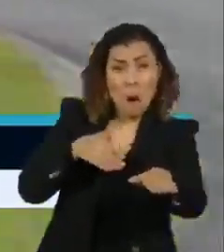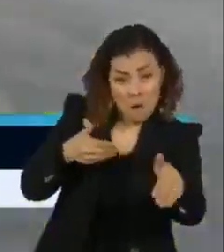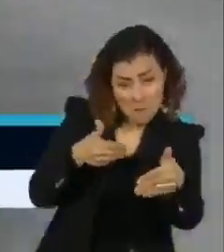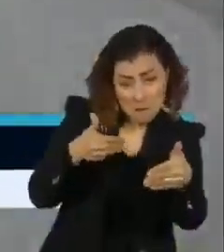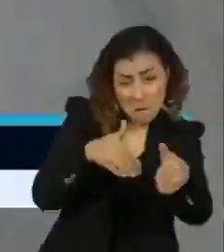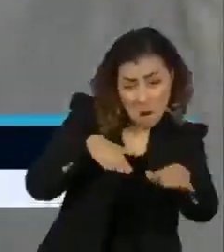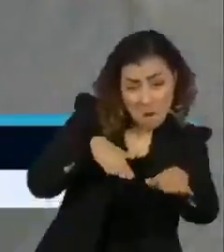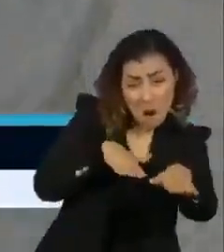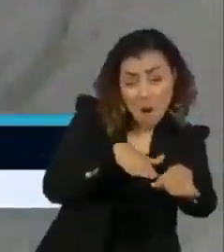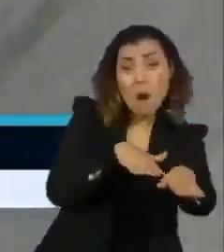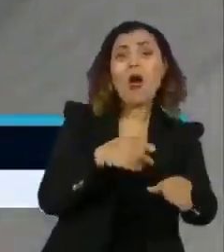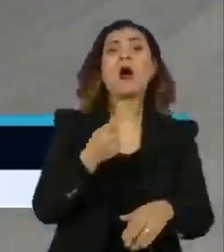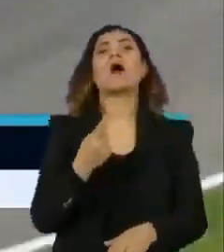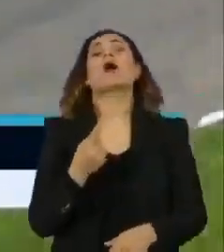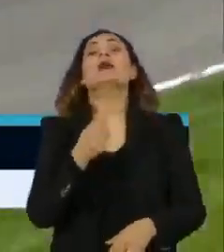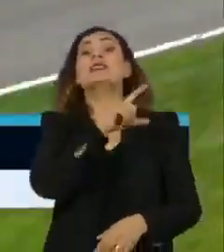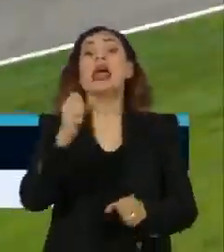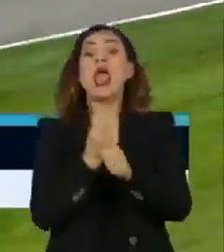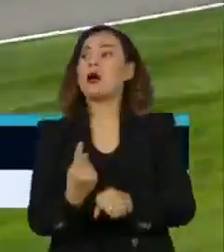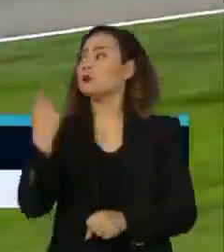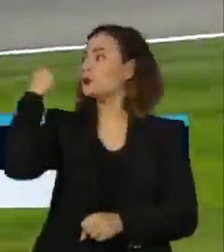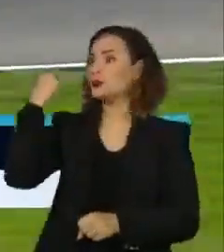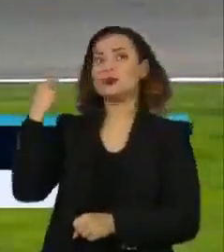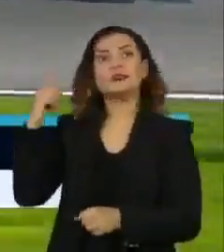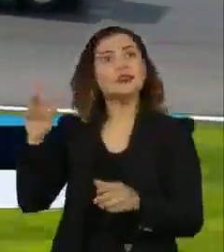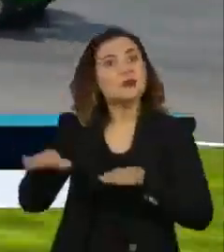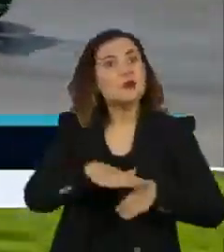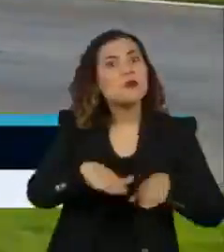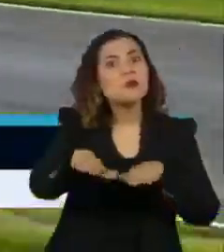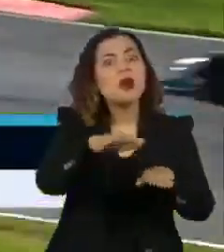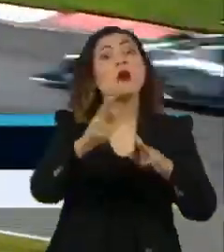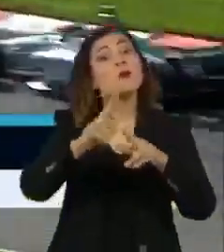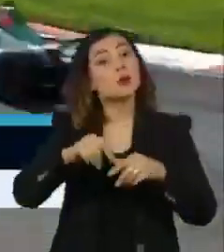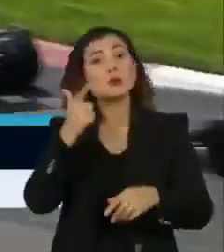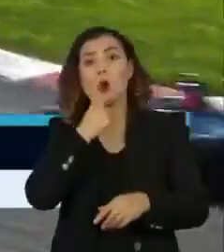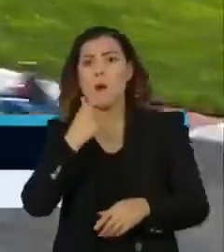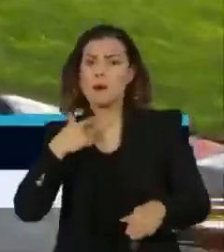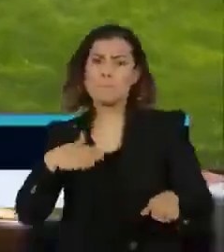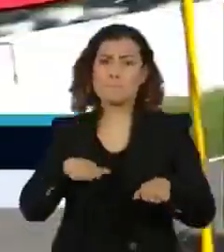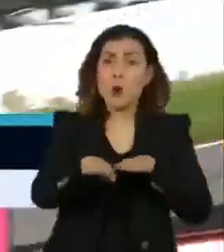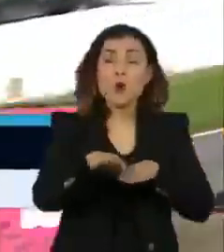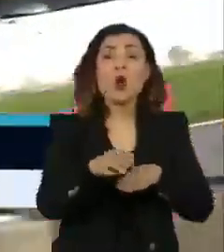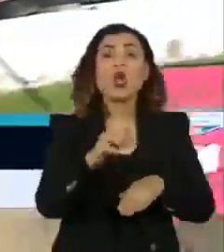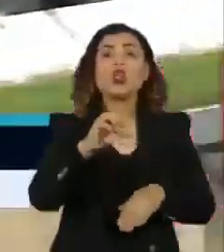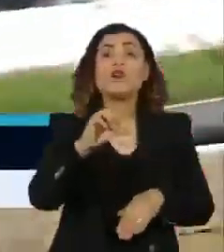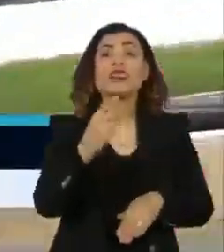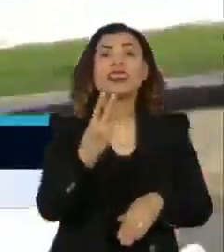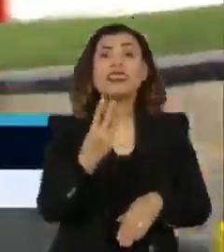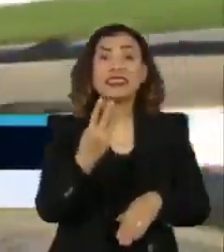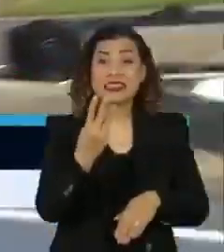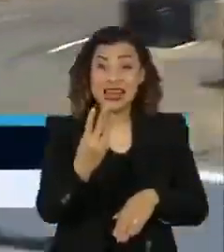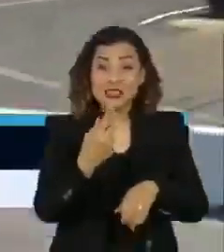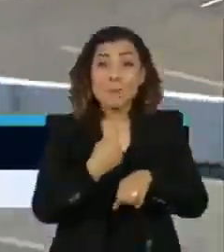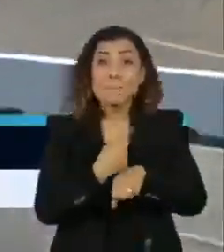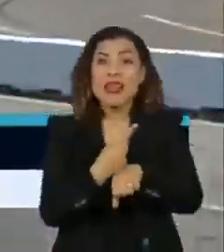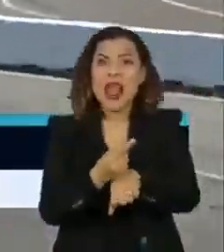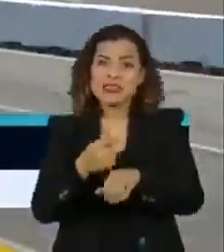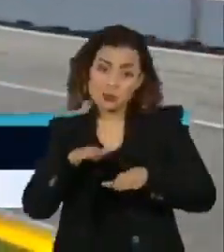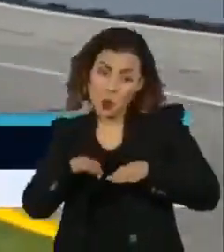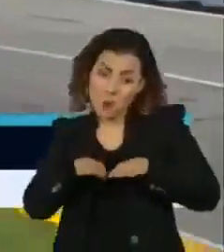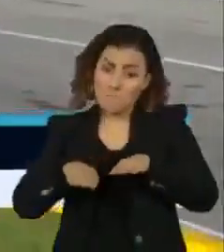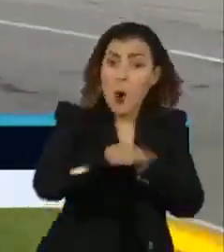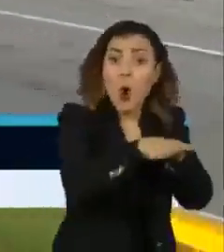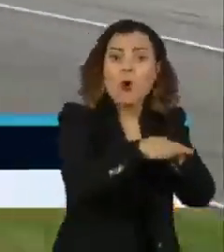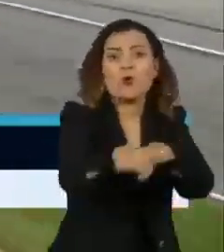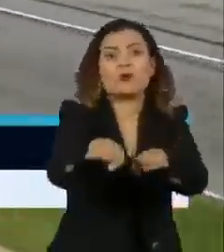misto em mais de 1 século de história da Indy, quando Scott Dixon bateu por apenas 93 milésimos seu então companheiro